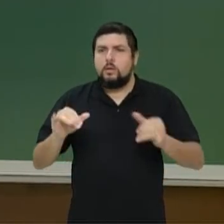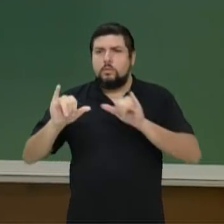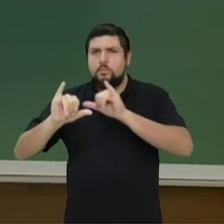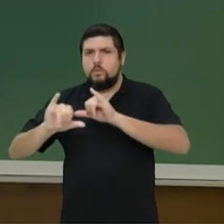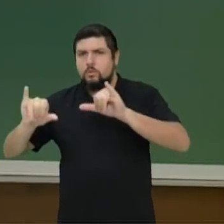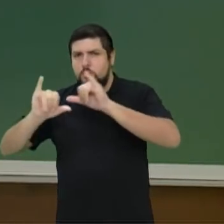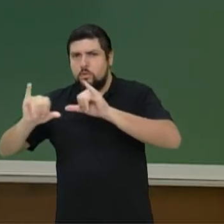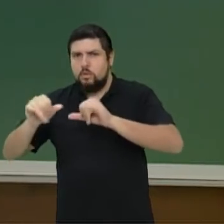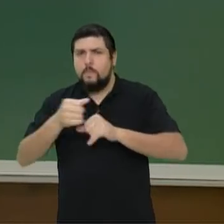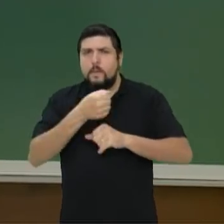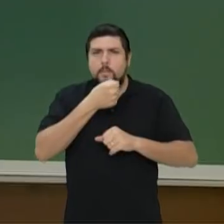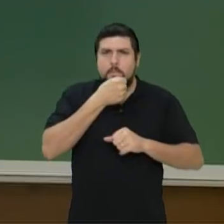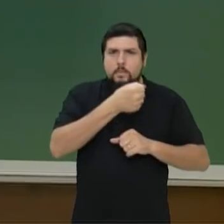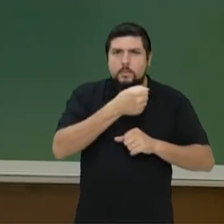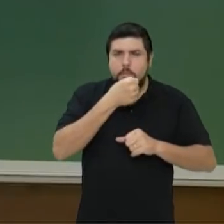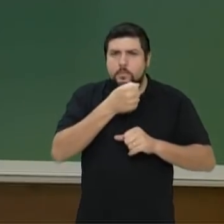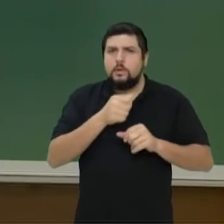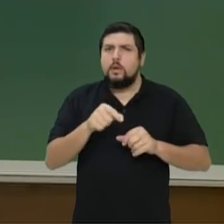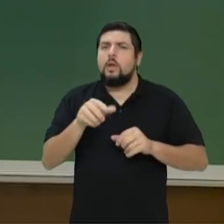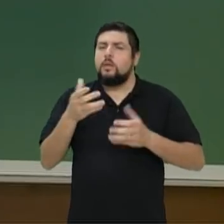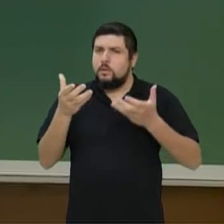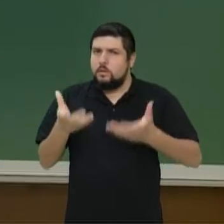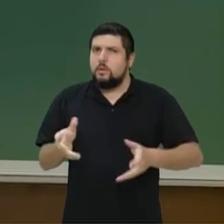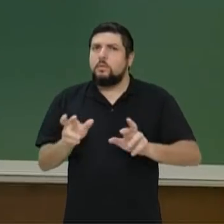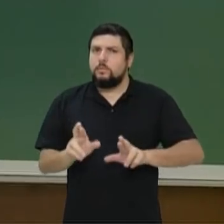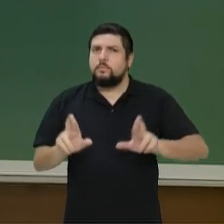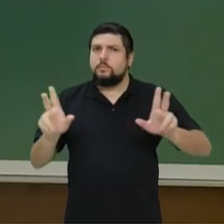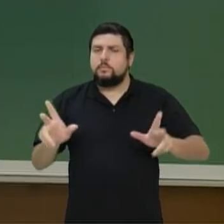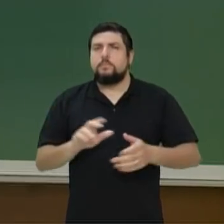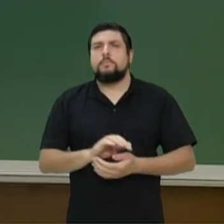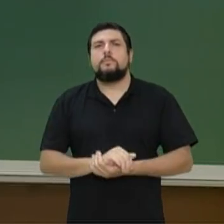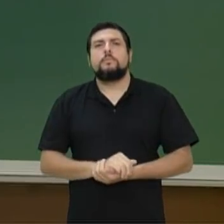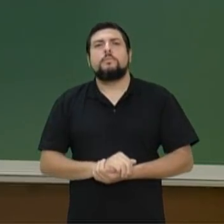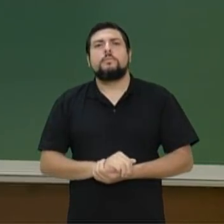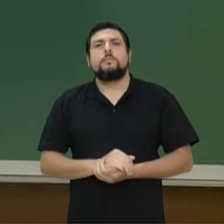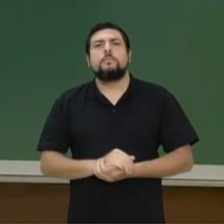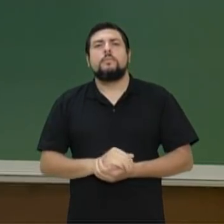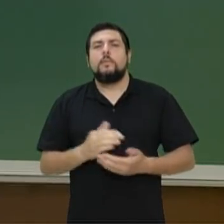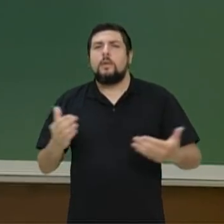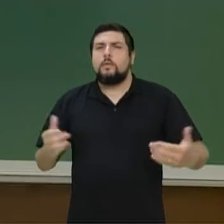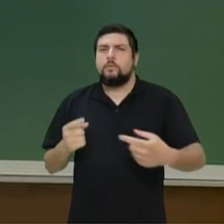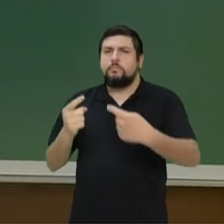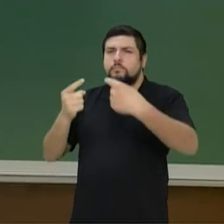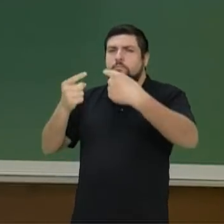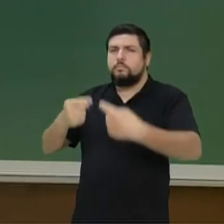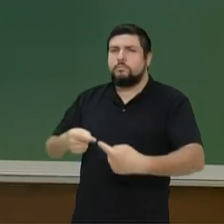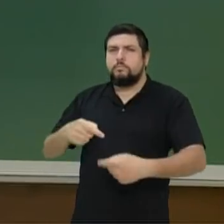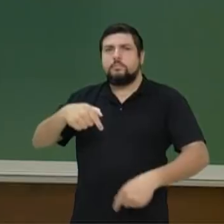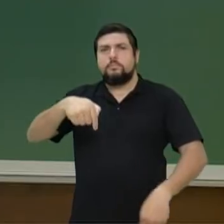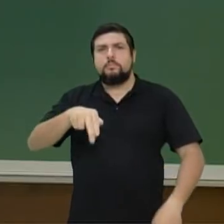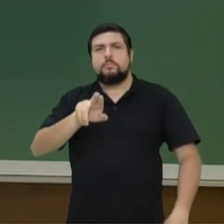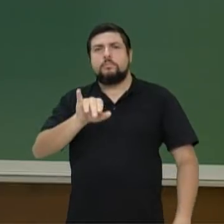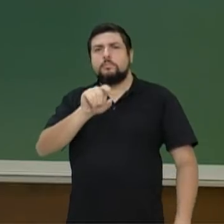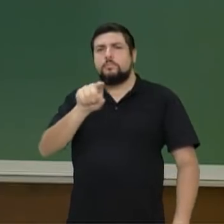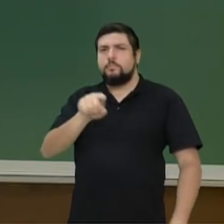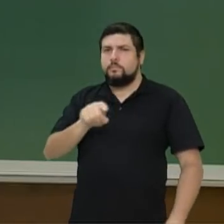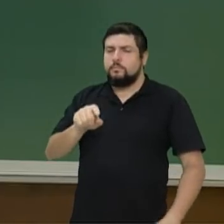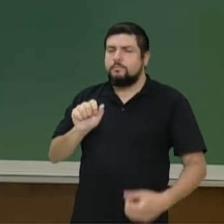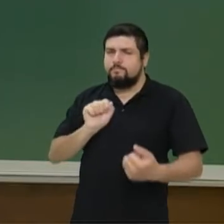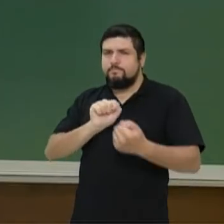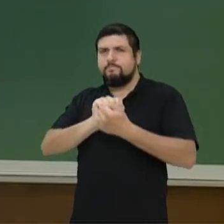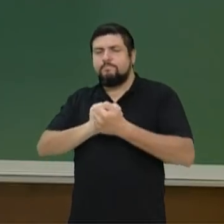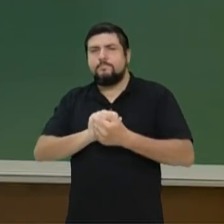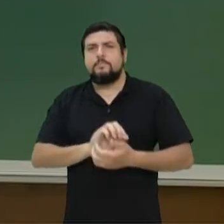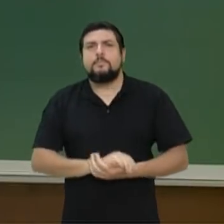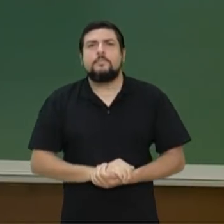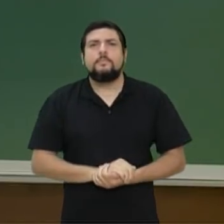notícia e reportagem, ok? Vamos fazer um quiz? Vamos fazer juntos esse quiz,